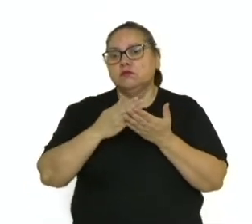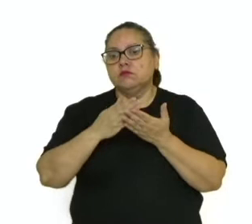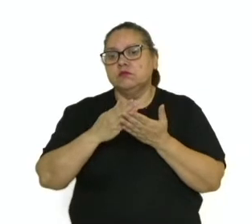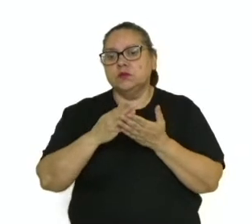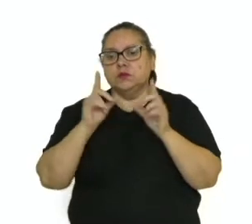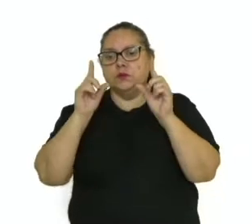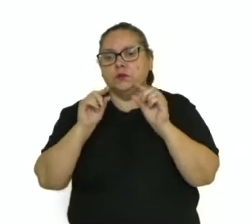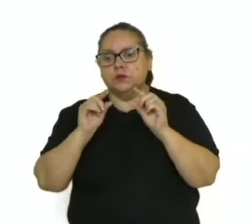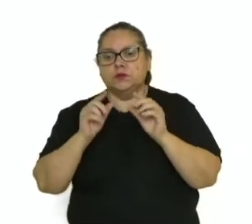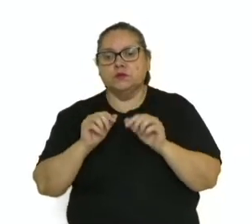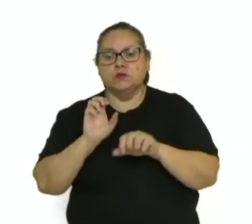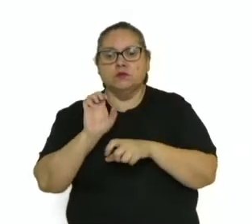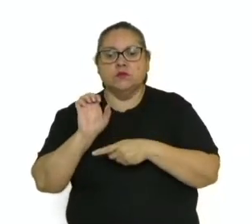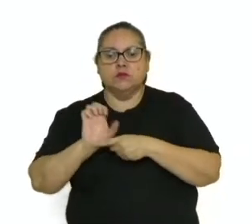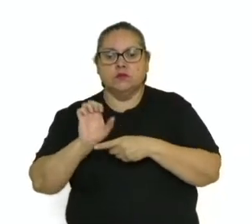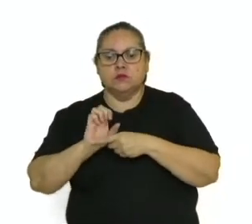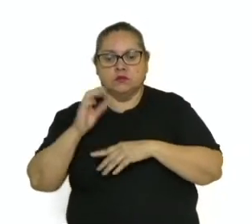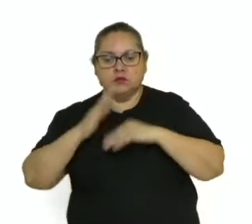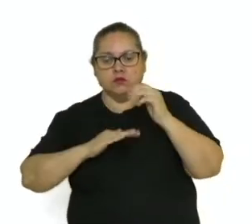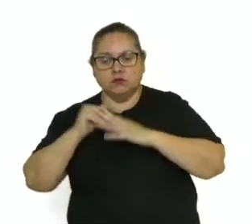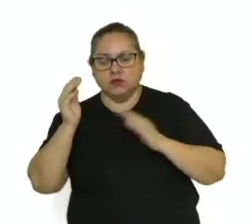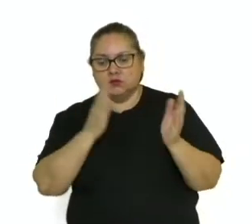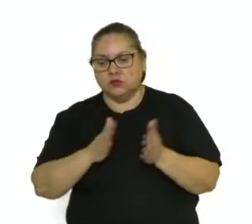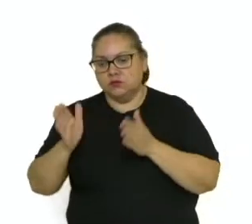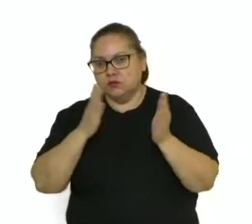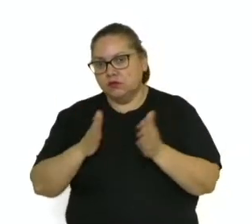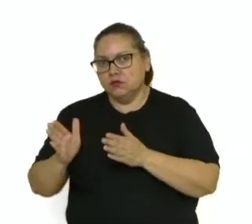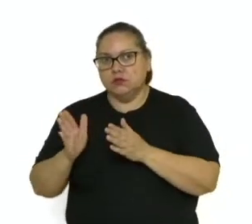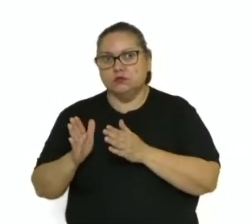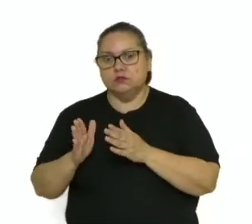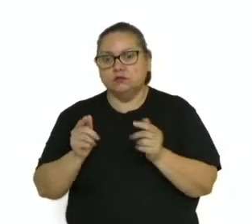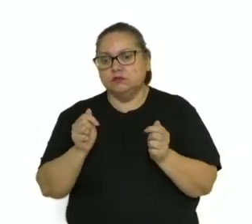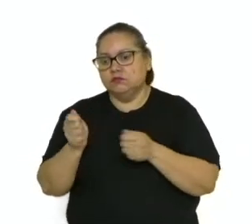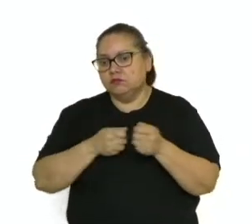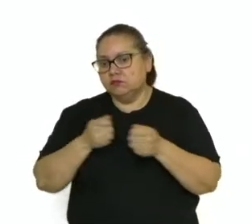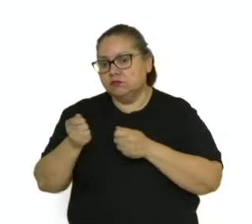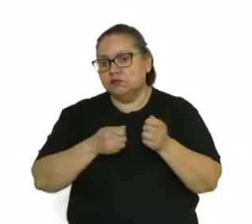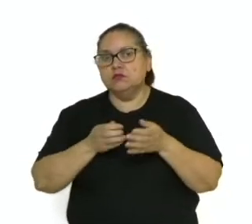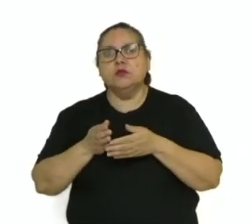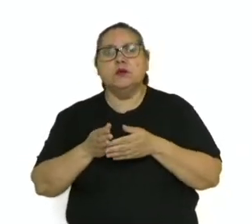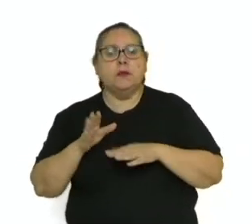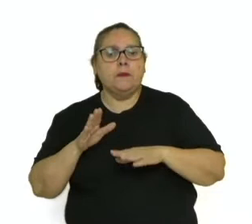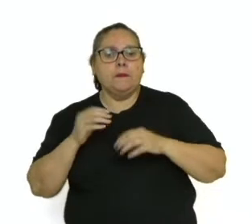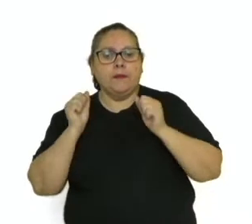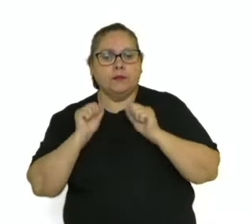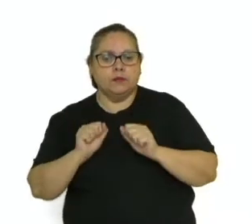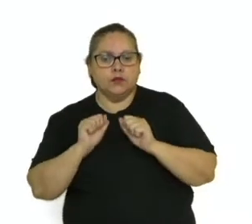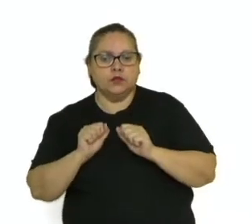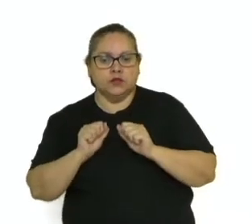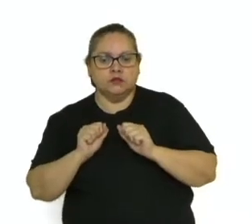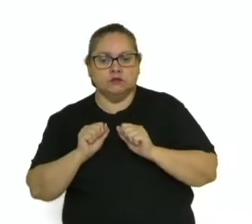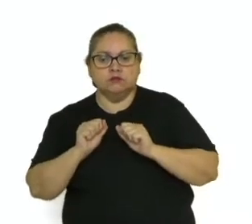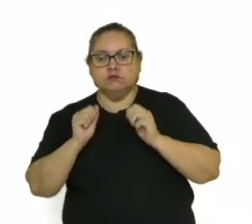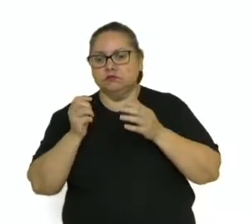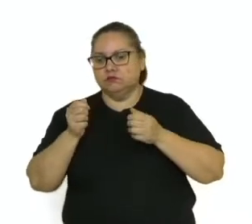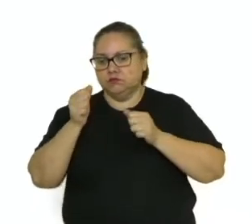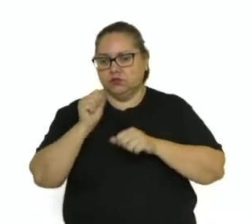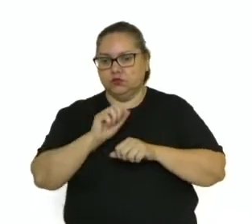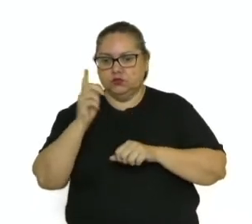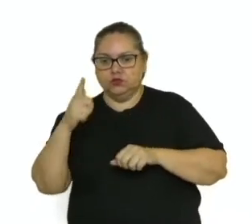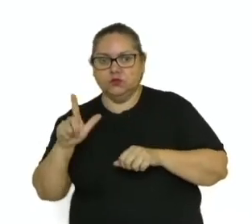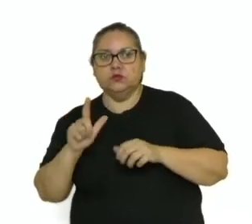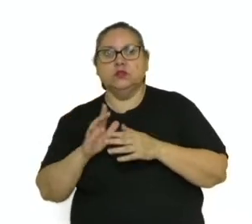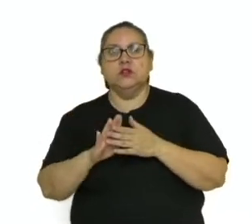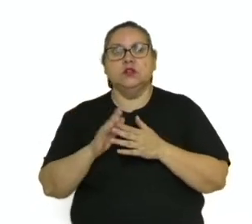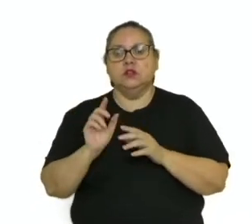mínima intervenção do Estado nas práticas econômicas. Tal posição consolidou o máximo poder da burguesia, uma vez que ela seria,